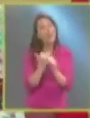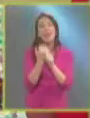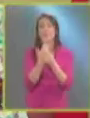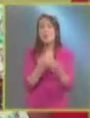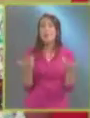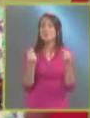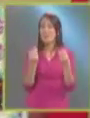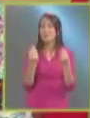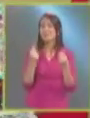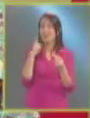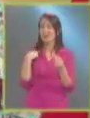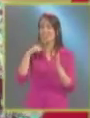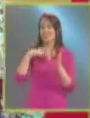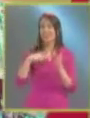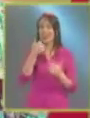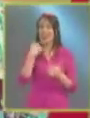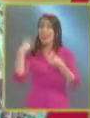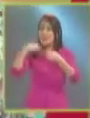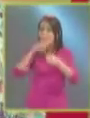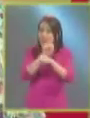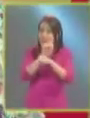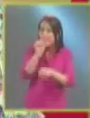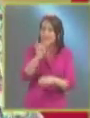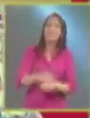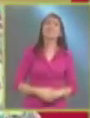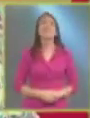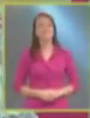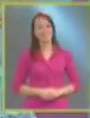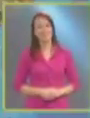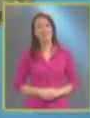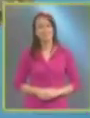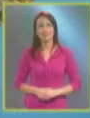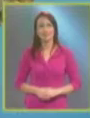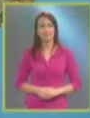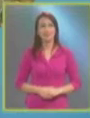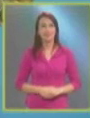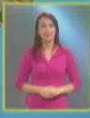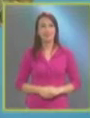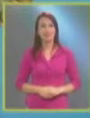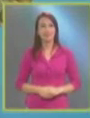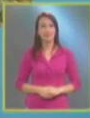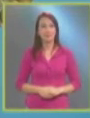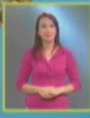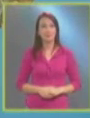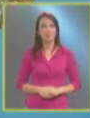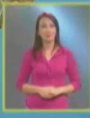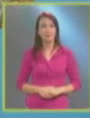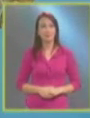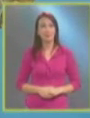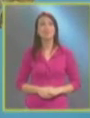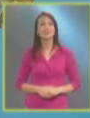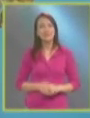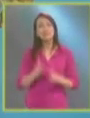de participação aqui, vou ler no terceiro bloco, tá? Deixa eu daqui a pouquinho, vamos lá, Evaldo? Vamos. Espero pedir desculpas a vocês, vocês estão saindo de uma